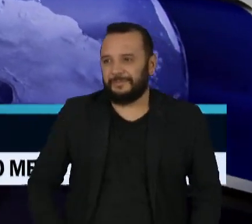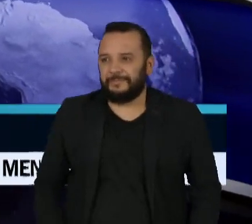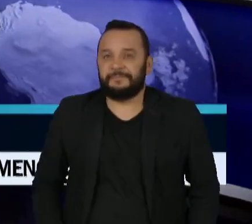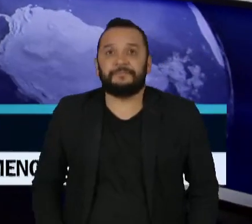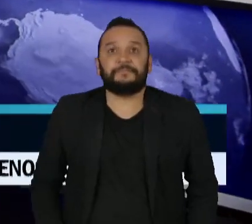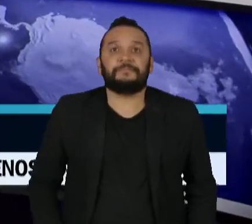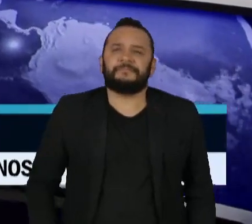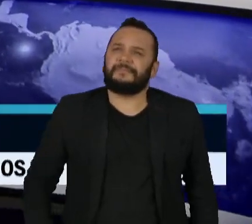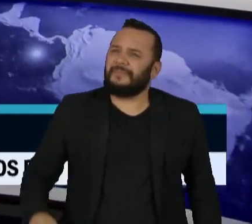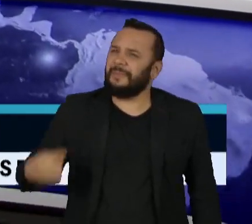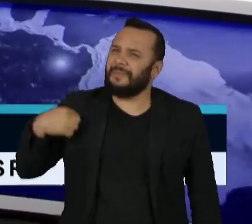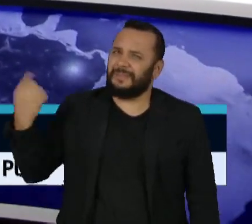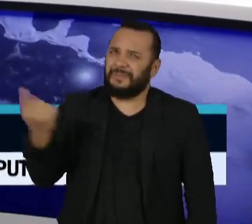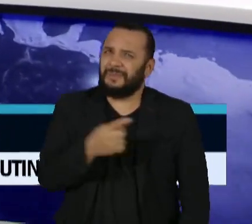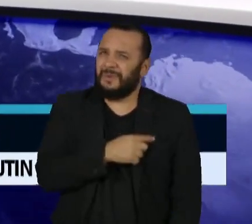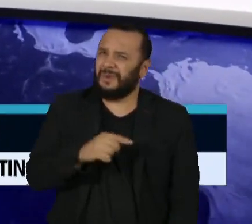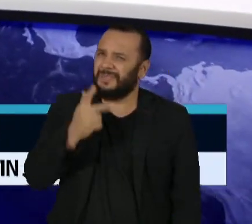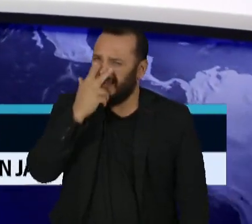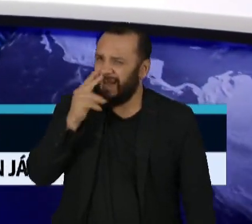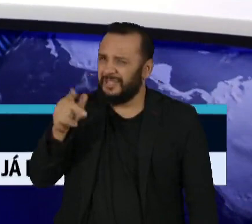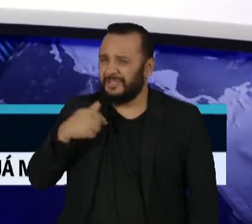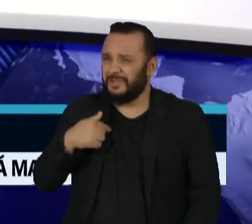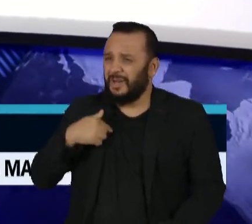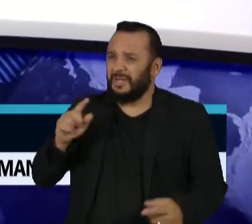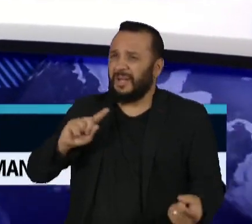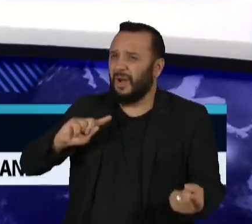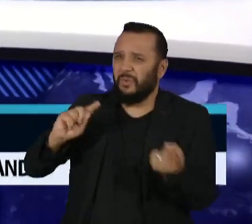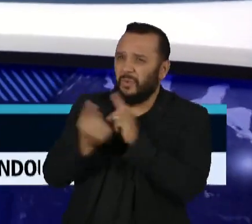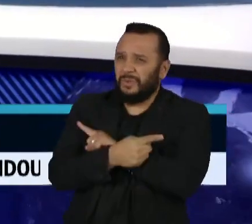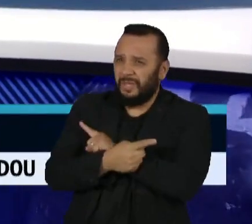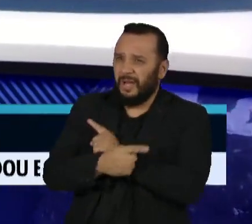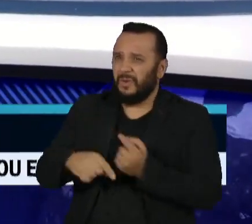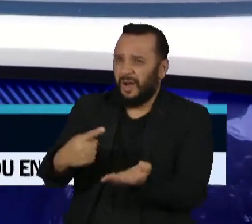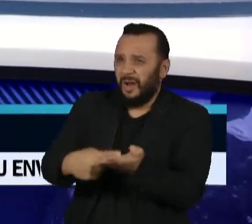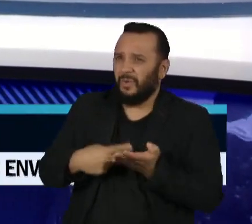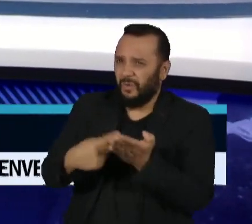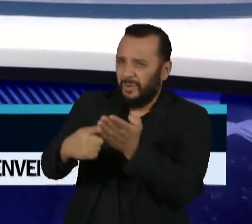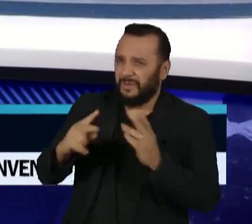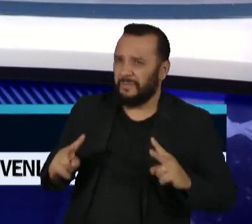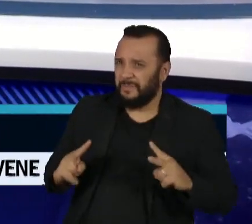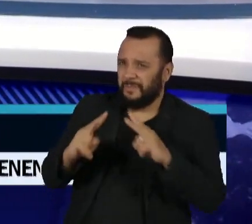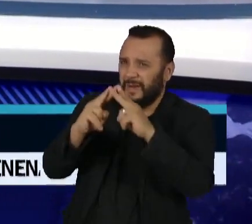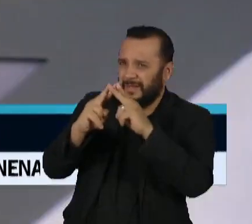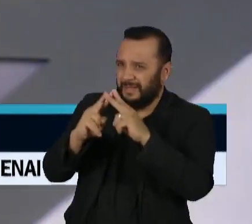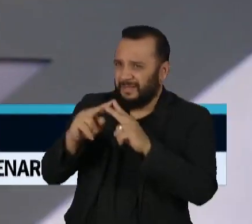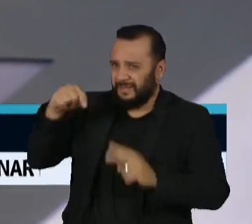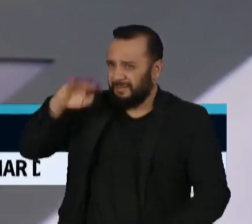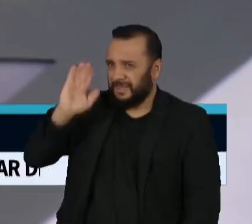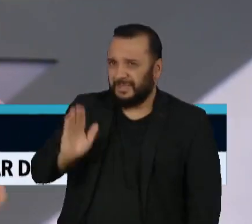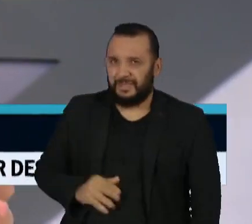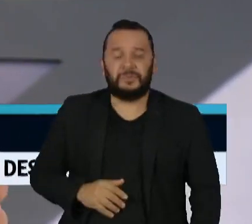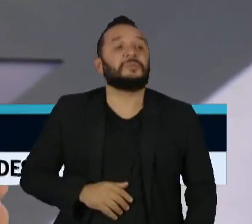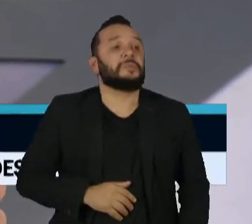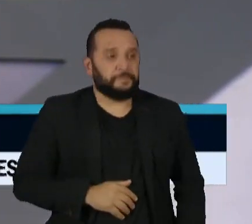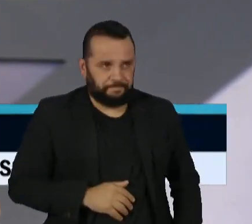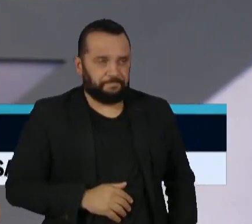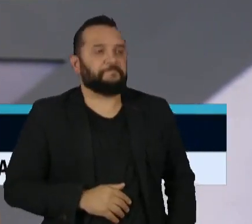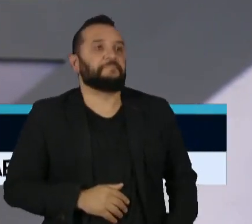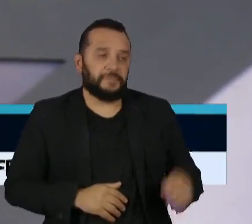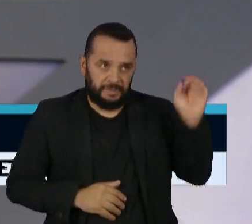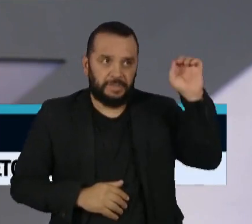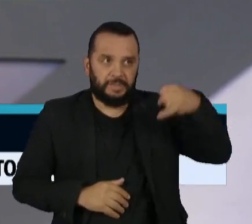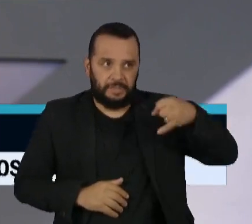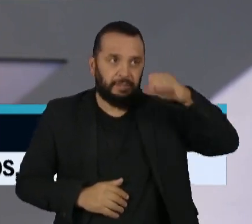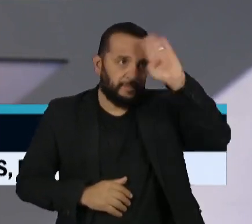caminhando na direção oposta a exigida pelo acordo de Paris estamos na verdade o Brasil como como